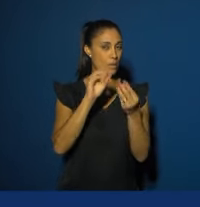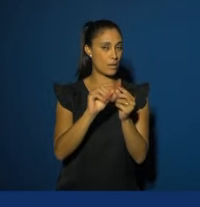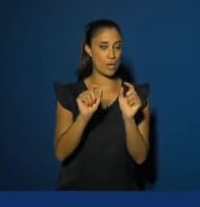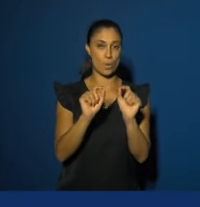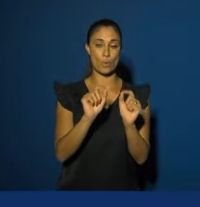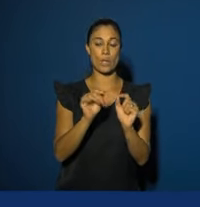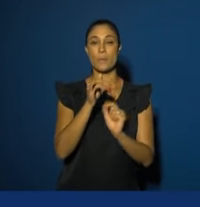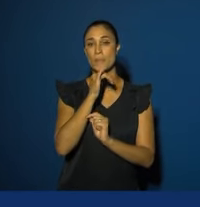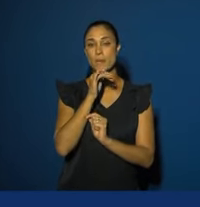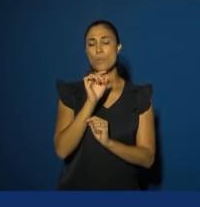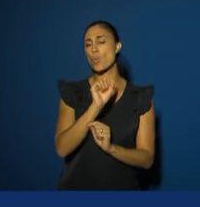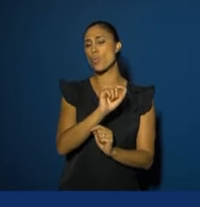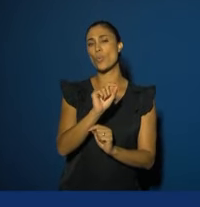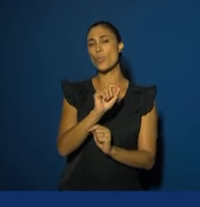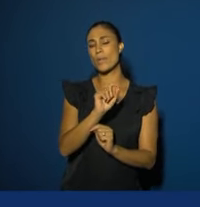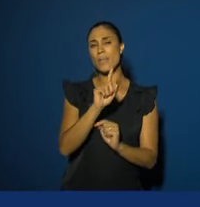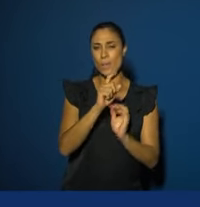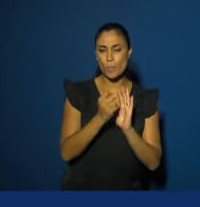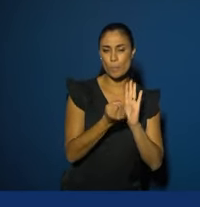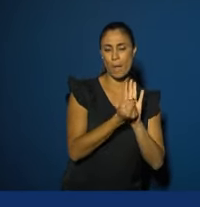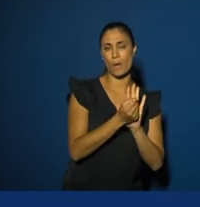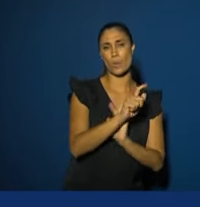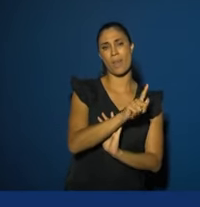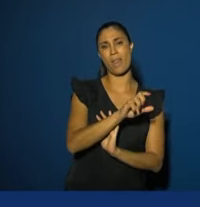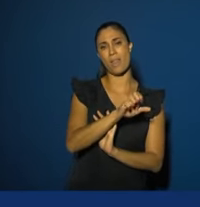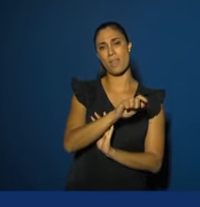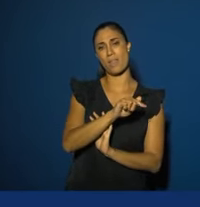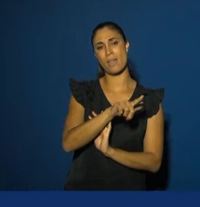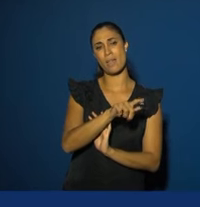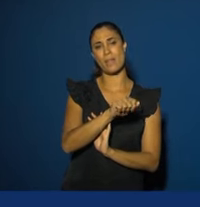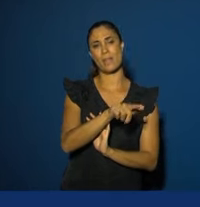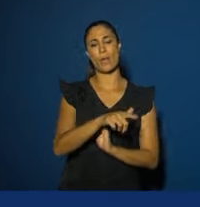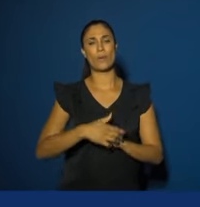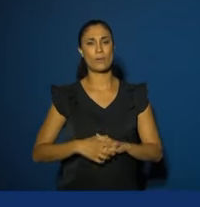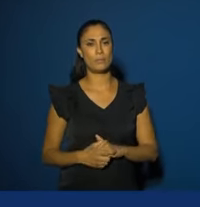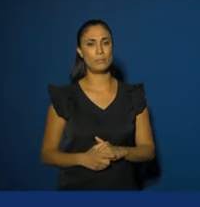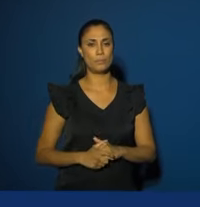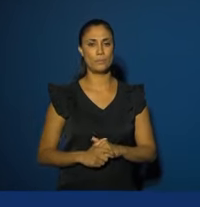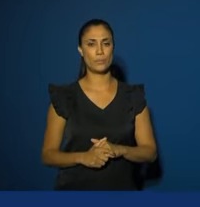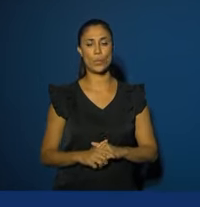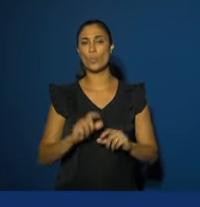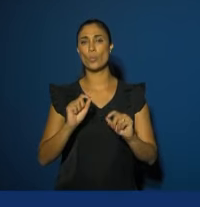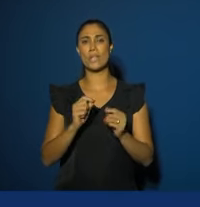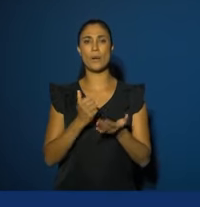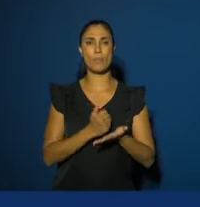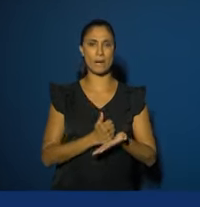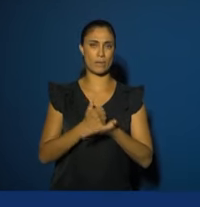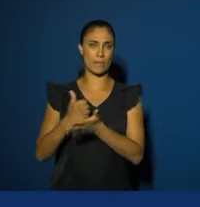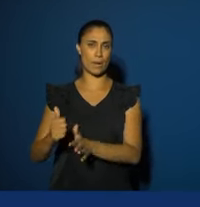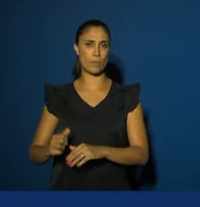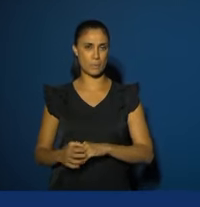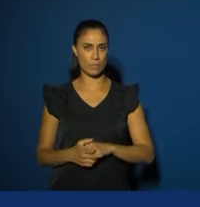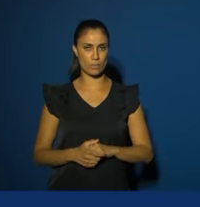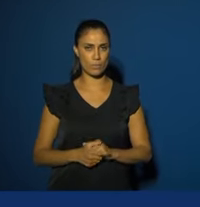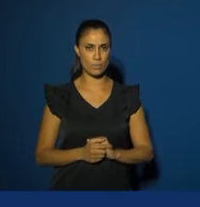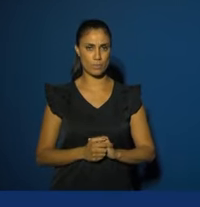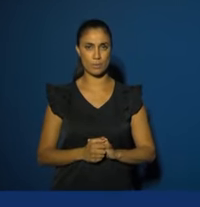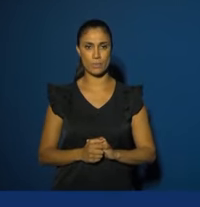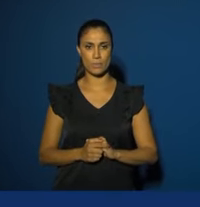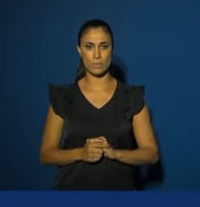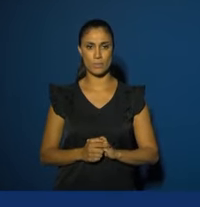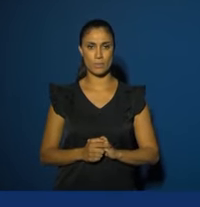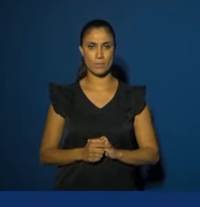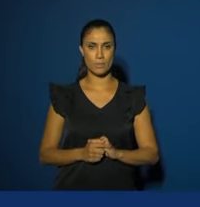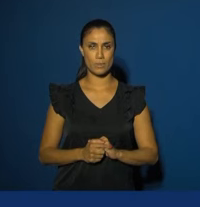assim primeiro é o que do Marco legal de fato eh foi o que te trouxe um conforto né para essa